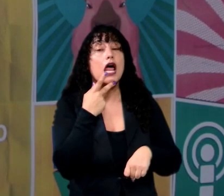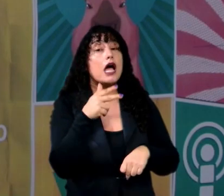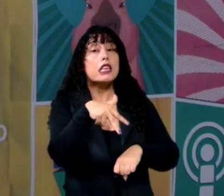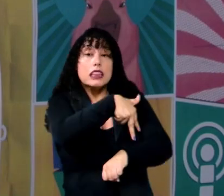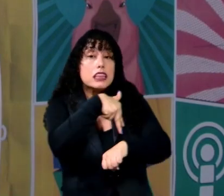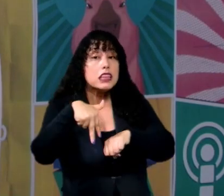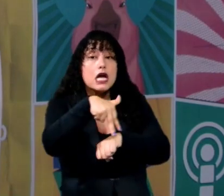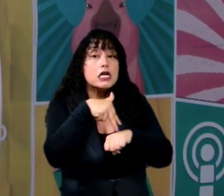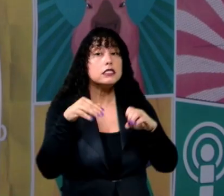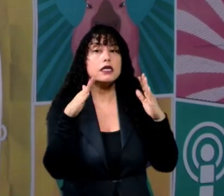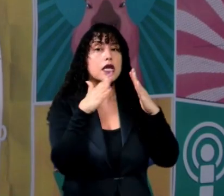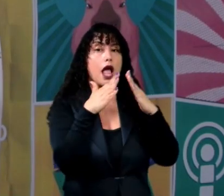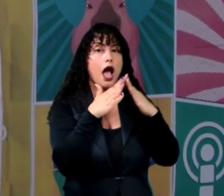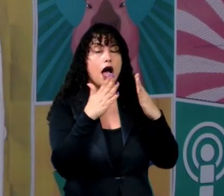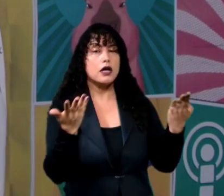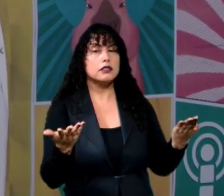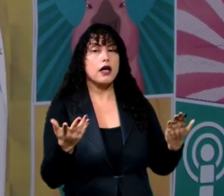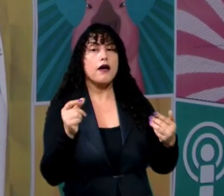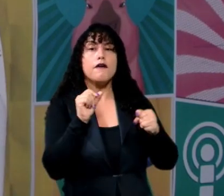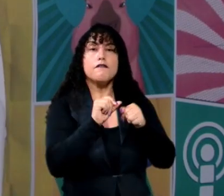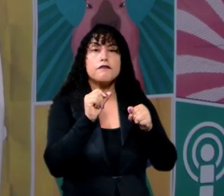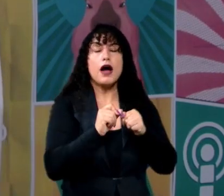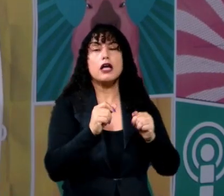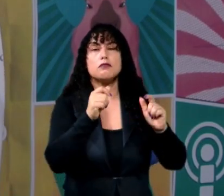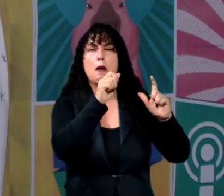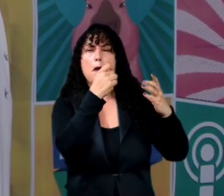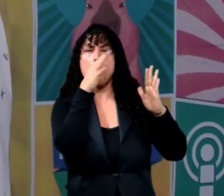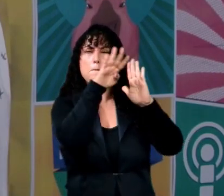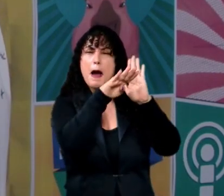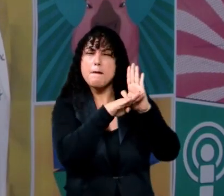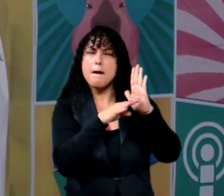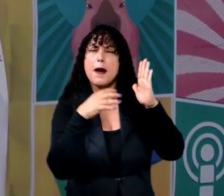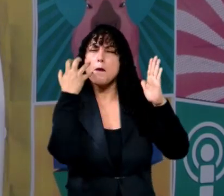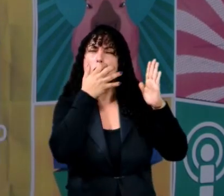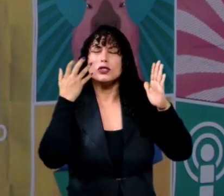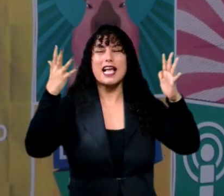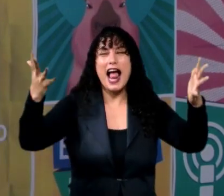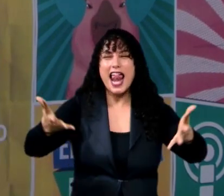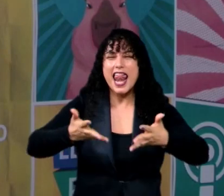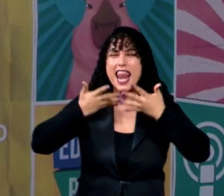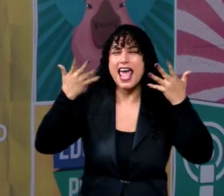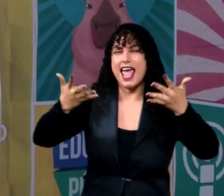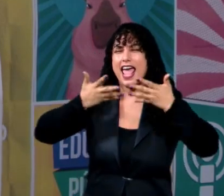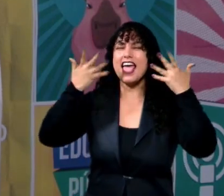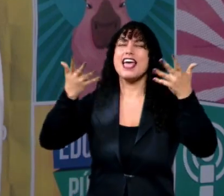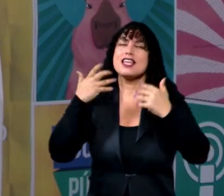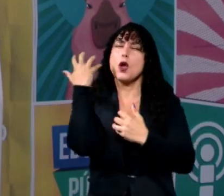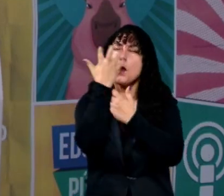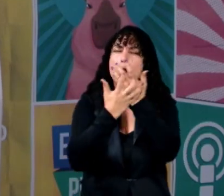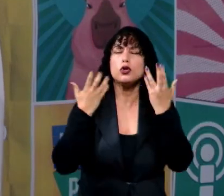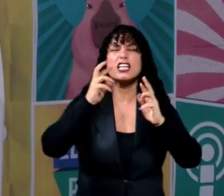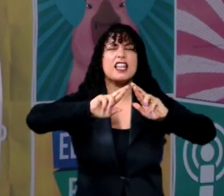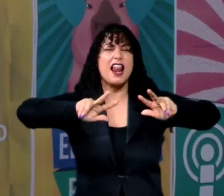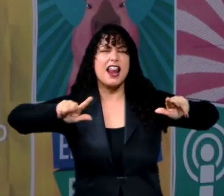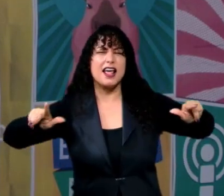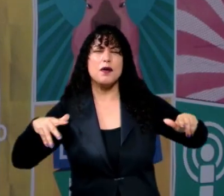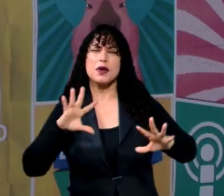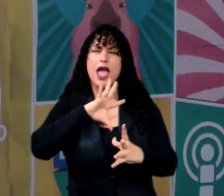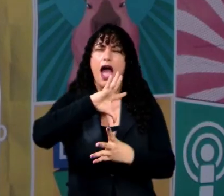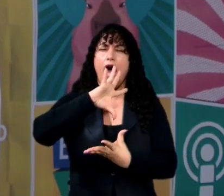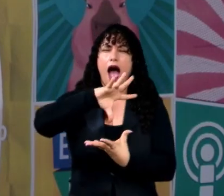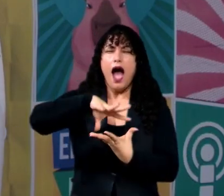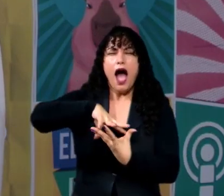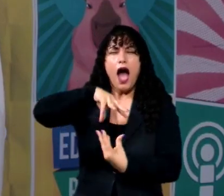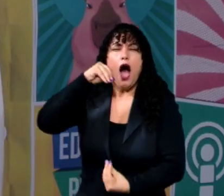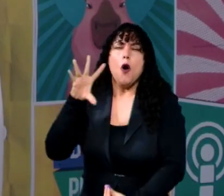dance em casa. Faça uma playlist com músicas bem alegres, com músicas bem diferentes, porque a alma da